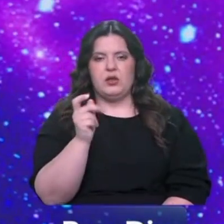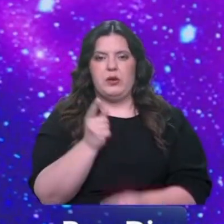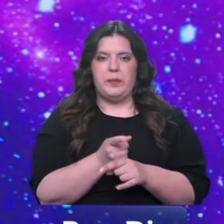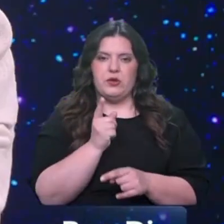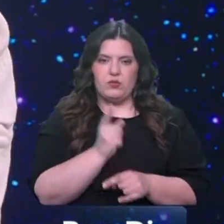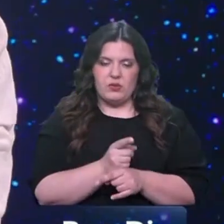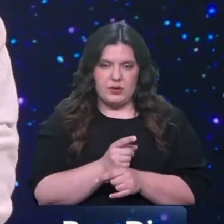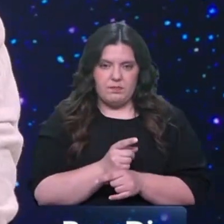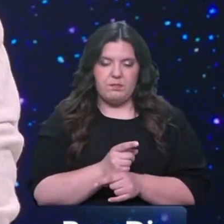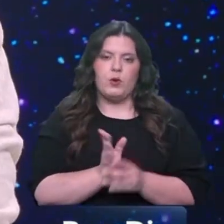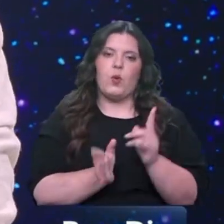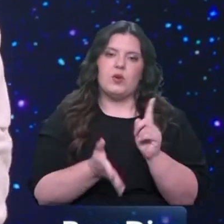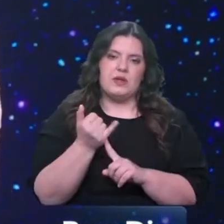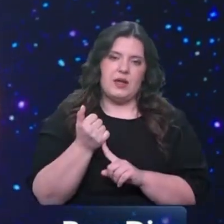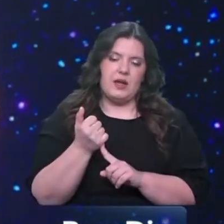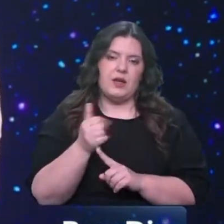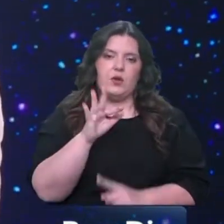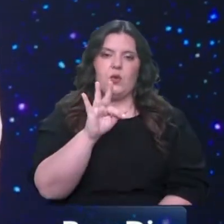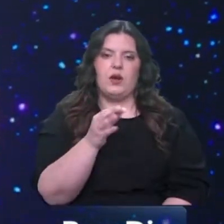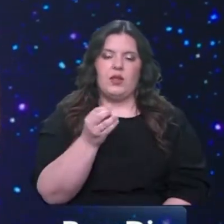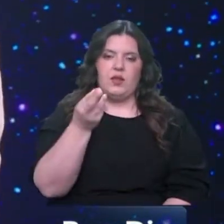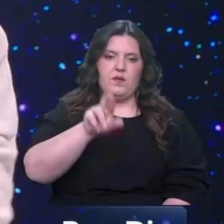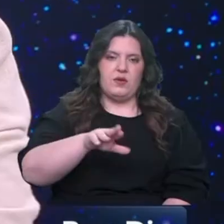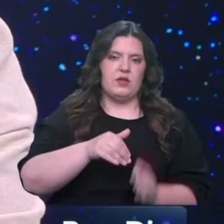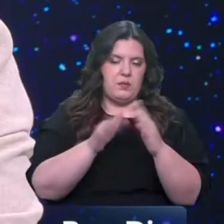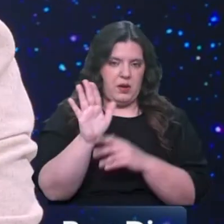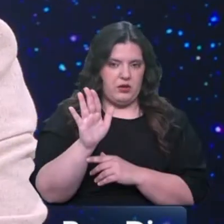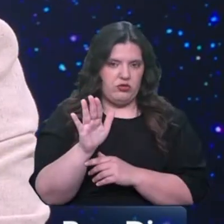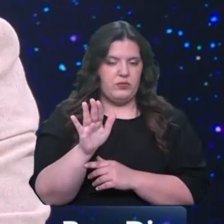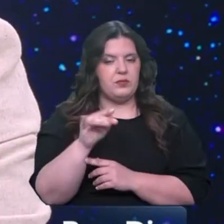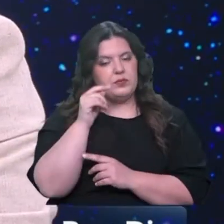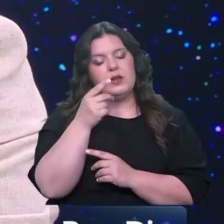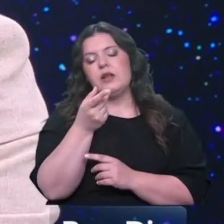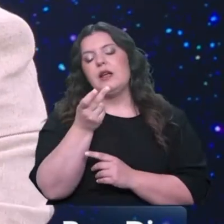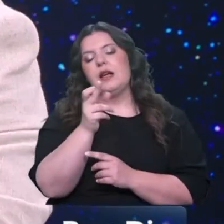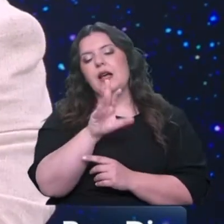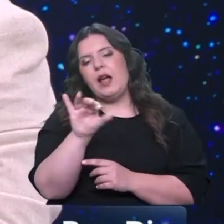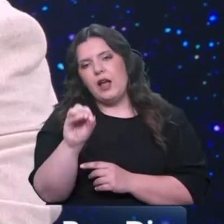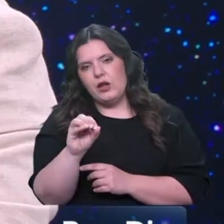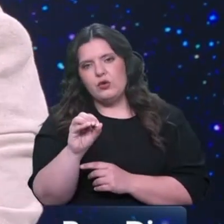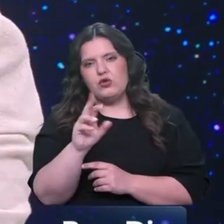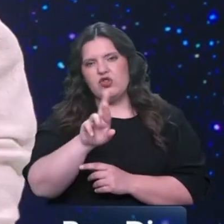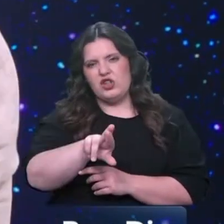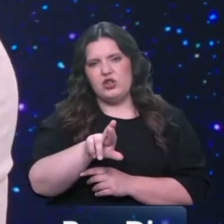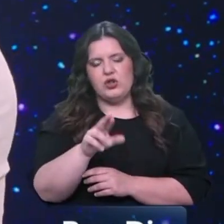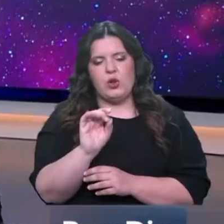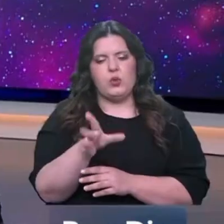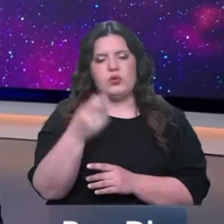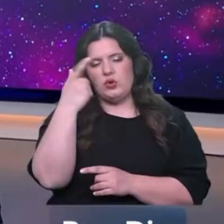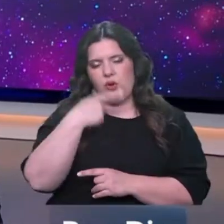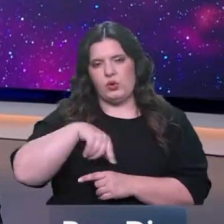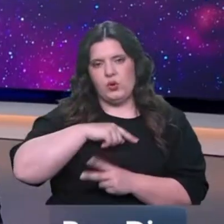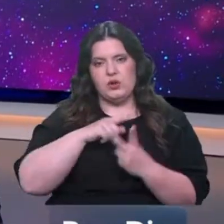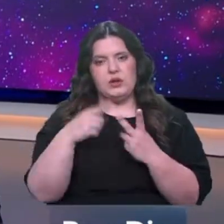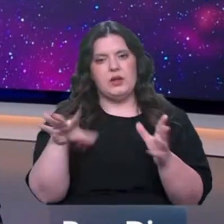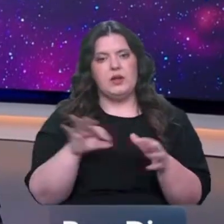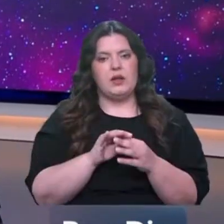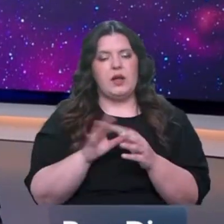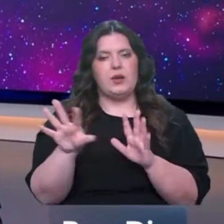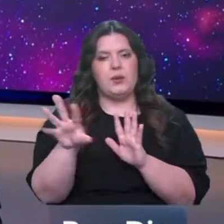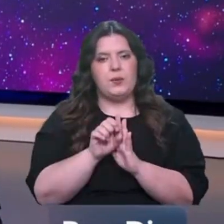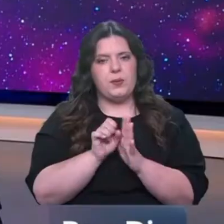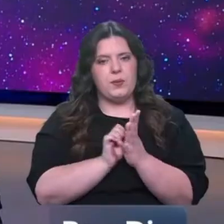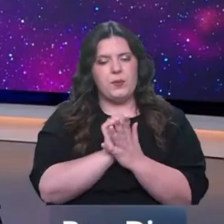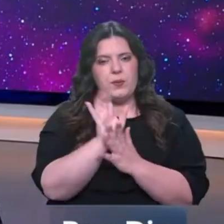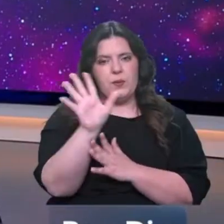assim, consegue emitir 40 vezes mais raio-x do que o nosso Sol. Isto tem a ver com o magnetismo, com o campo